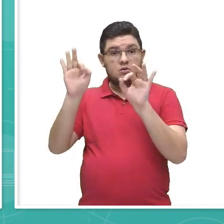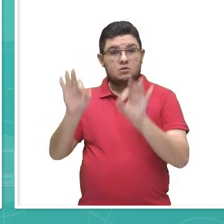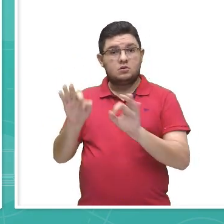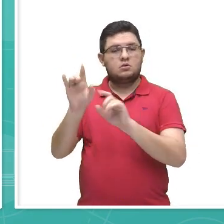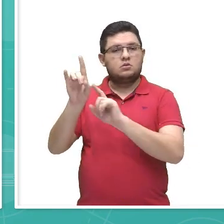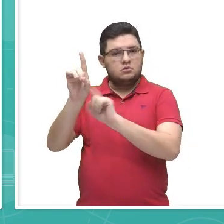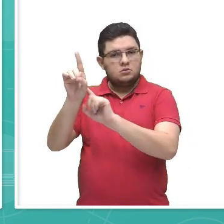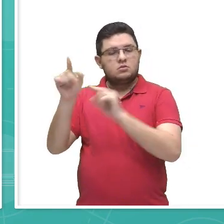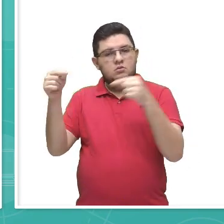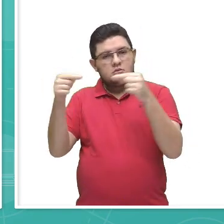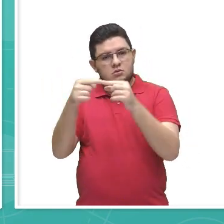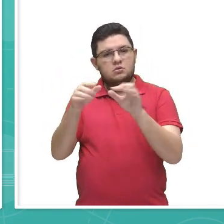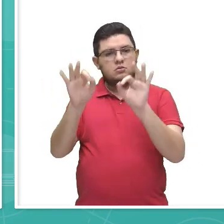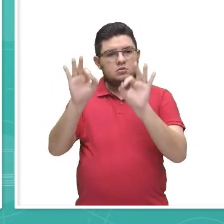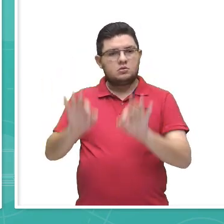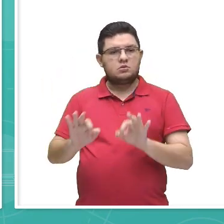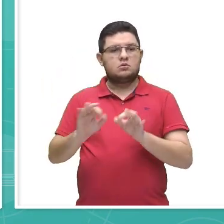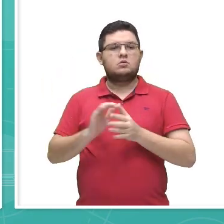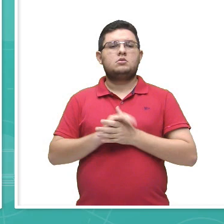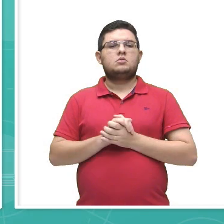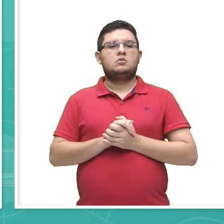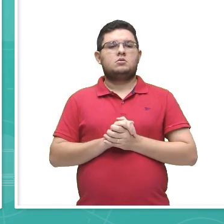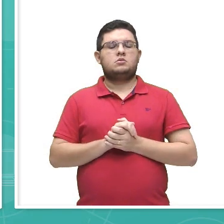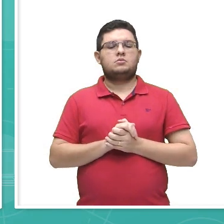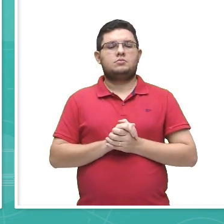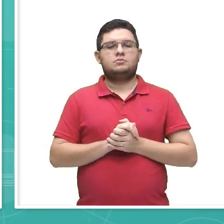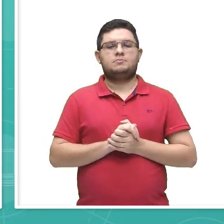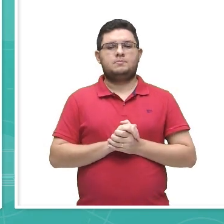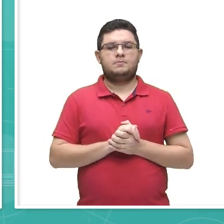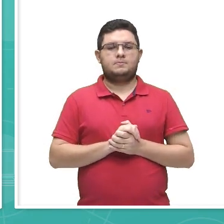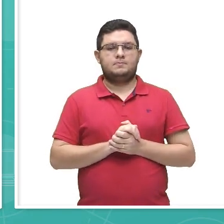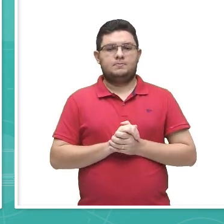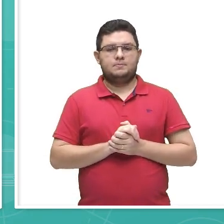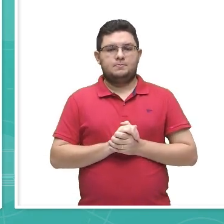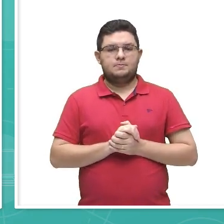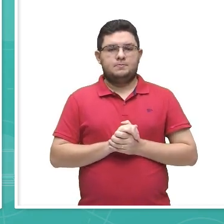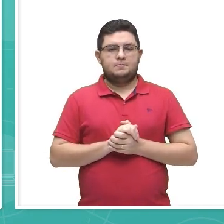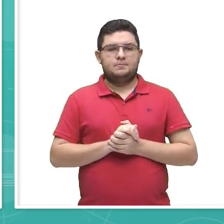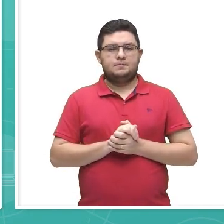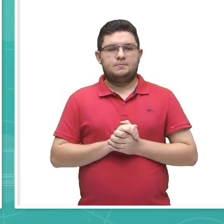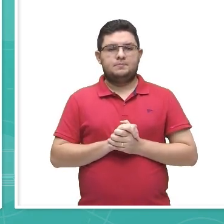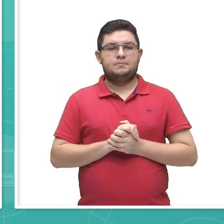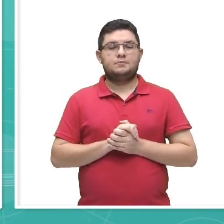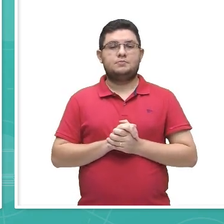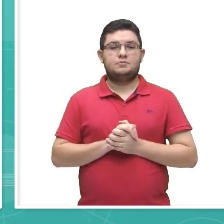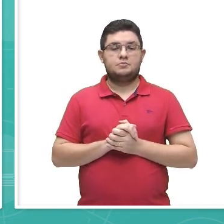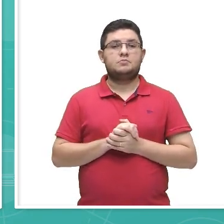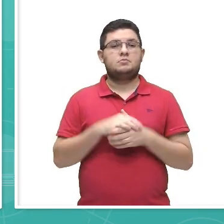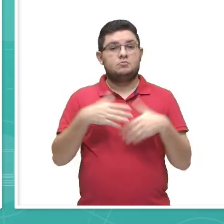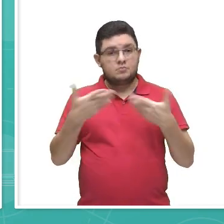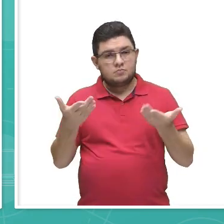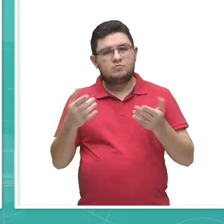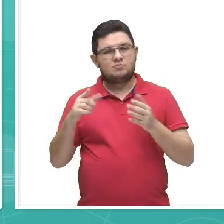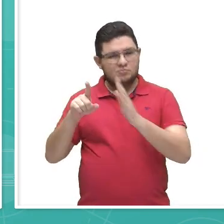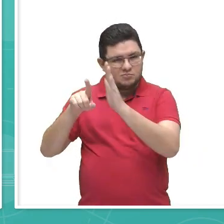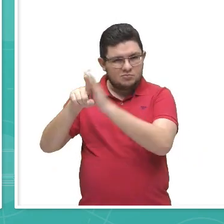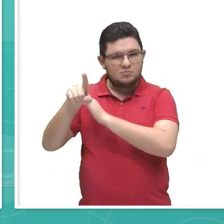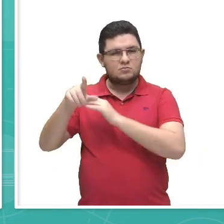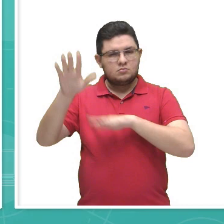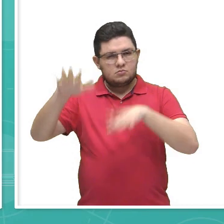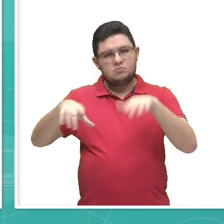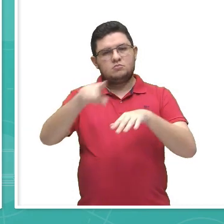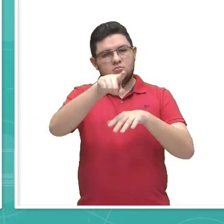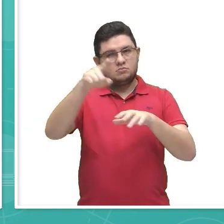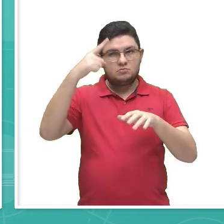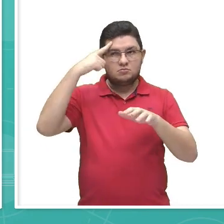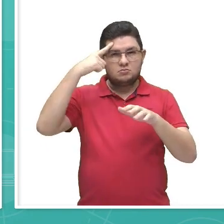A letter D, ok? Letter D. Gente, esse tipo de pergunta também é para atrapalhar vocês,